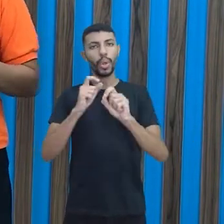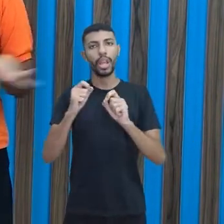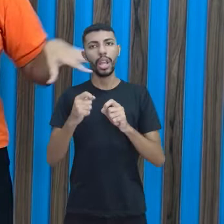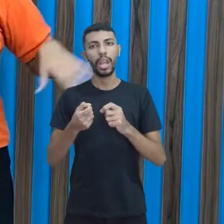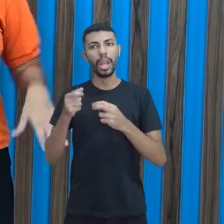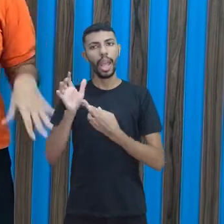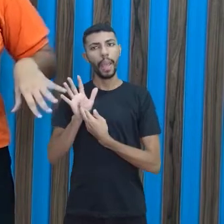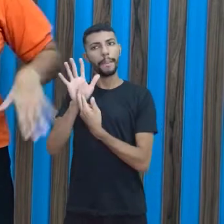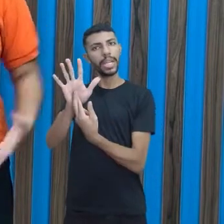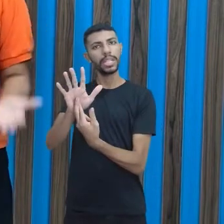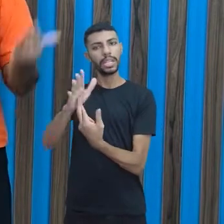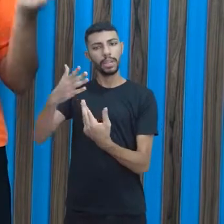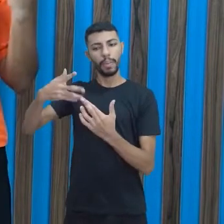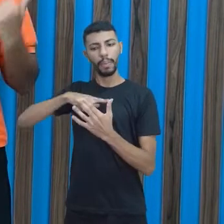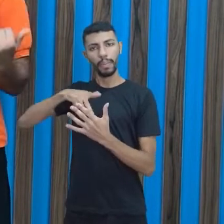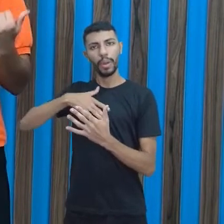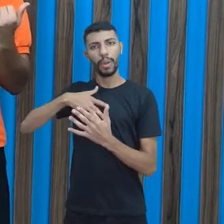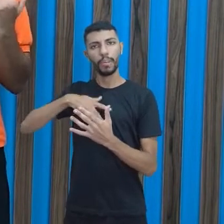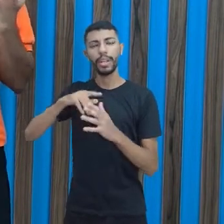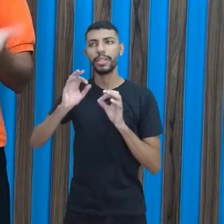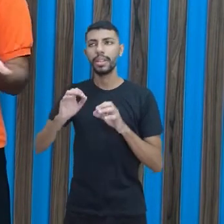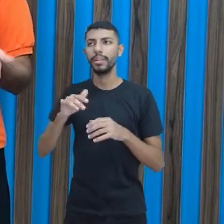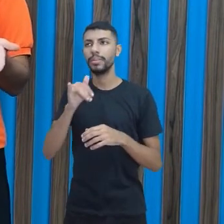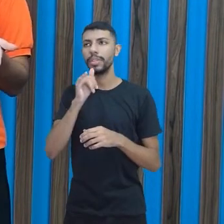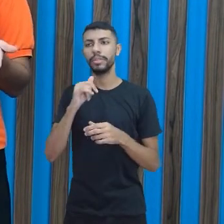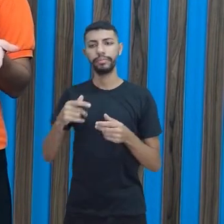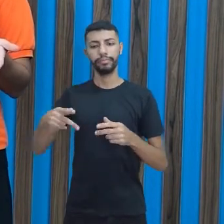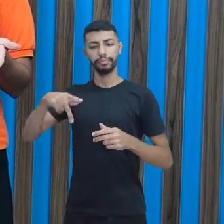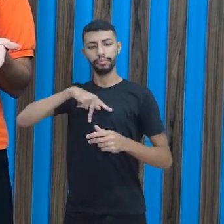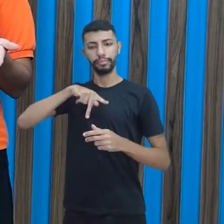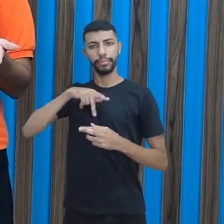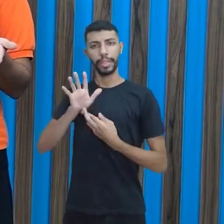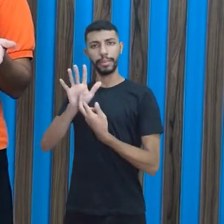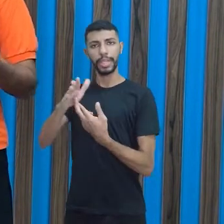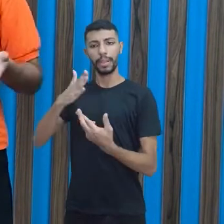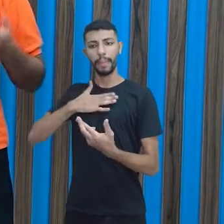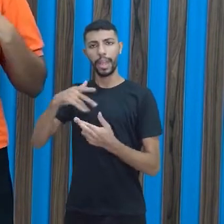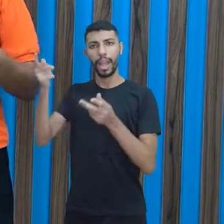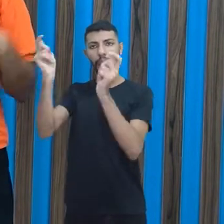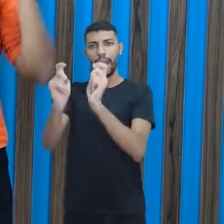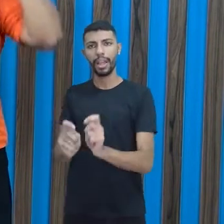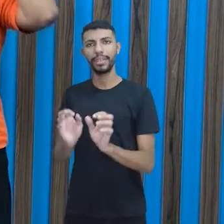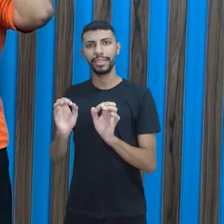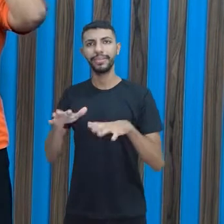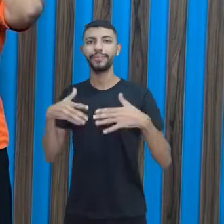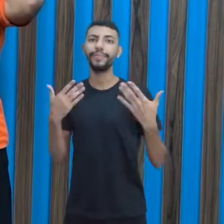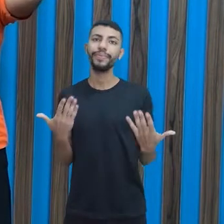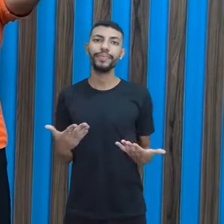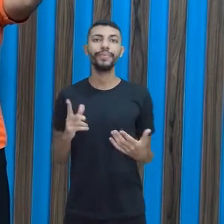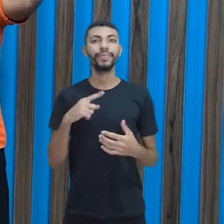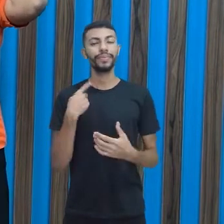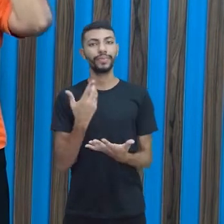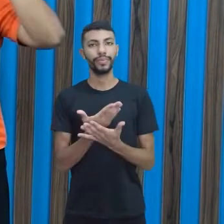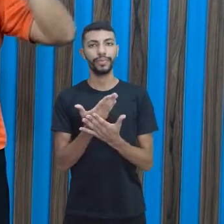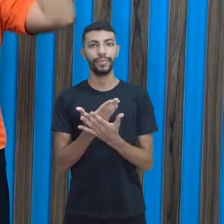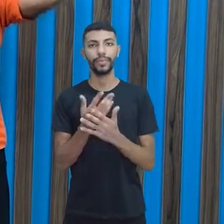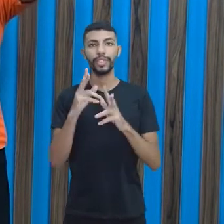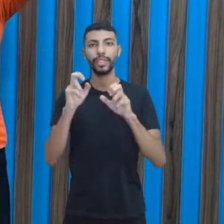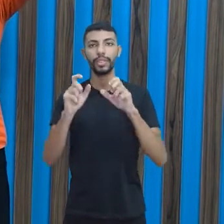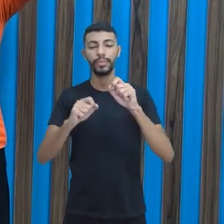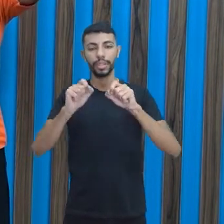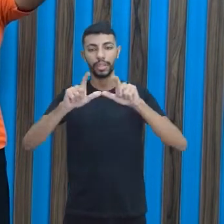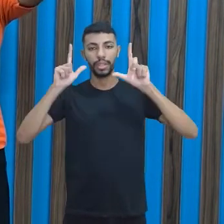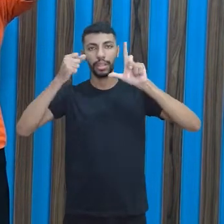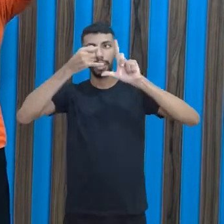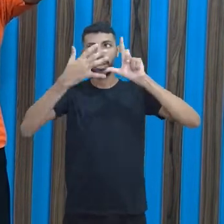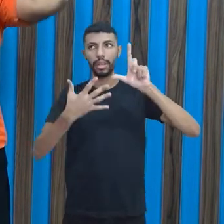autorrepresentação, a representação de si na arte. Não é? Quando a gente fala em autorretrato